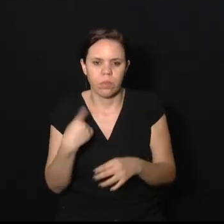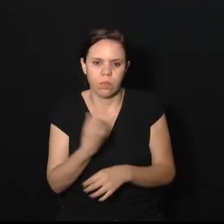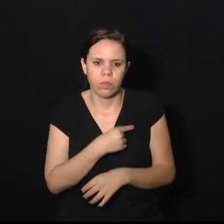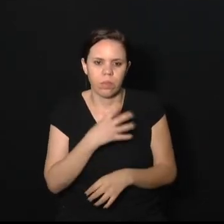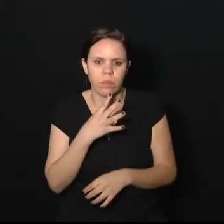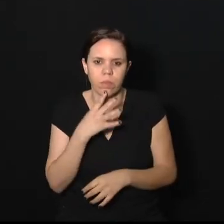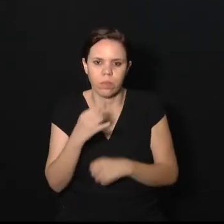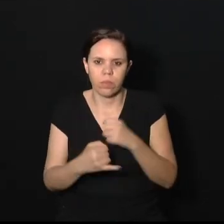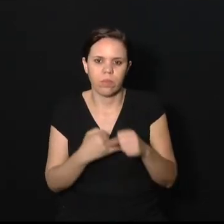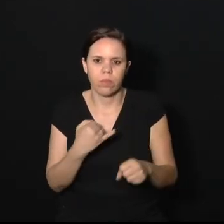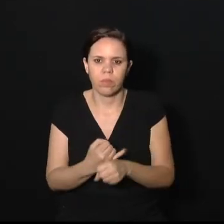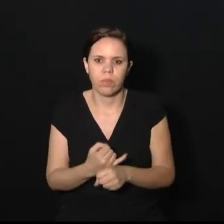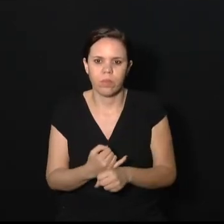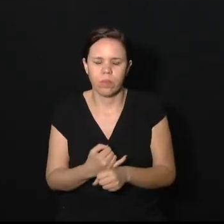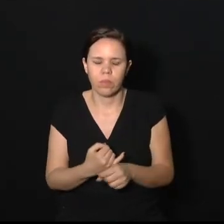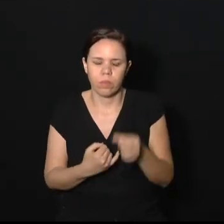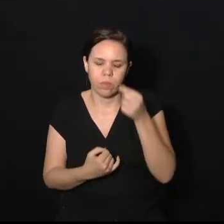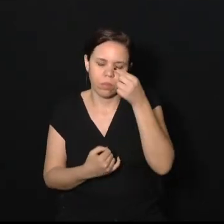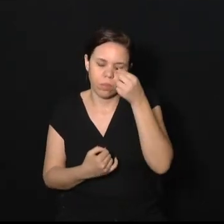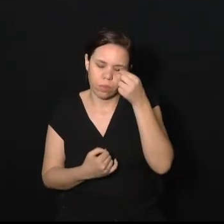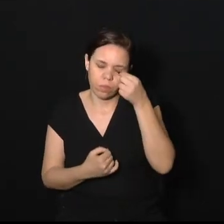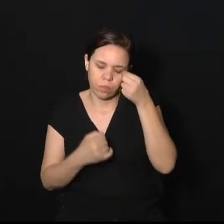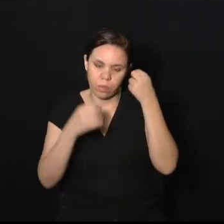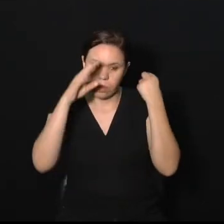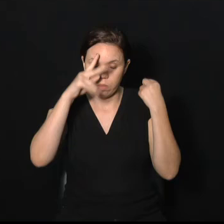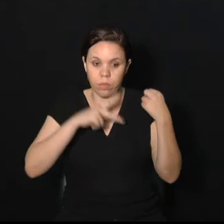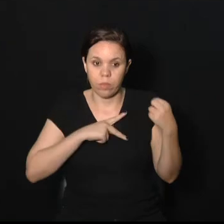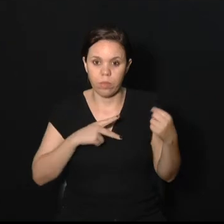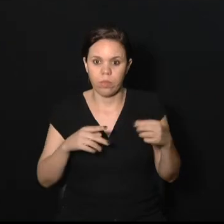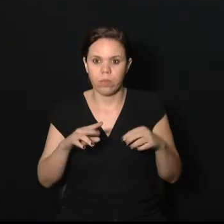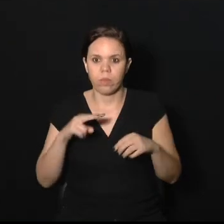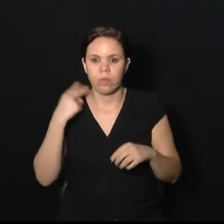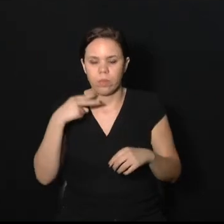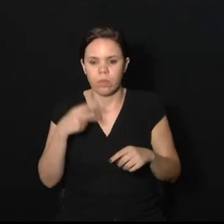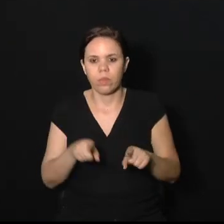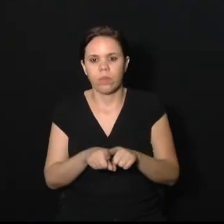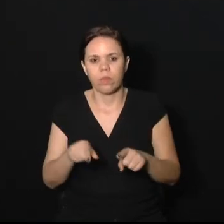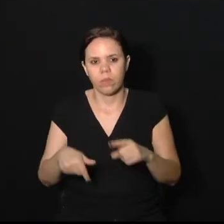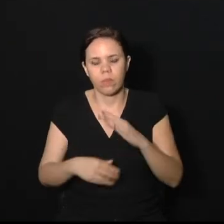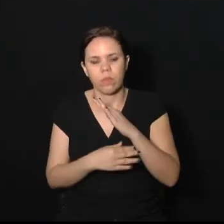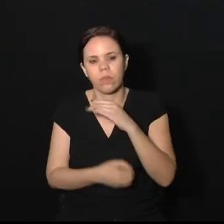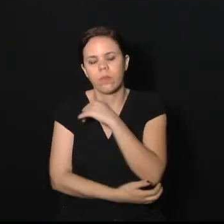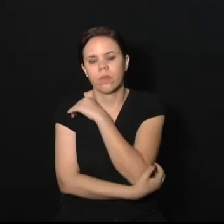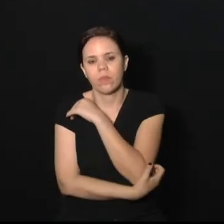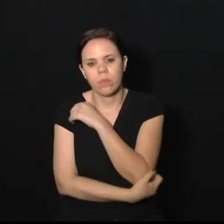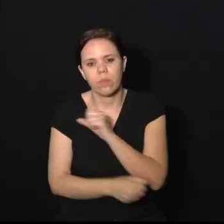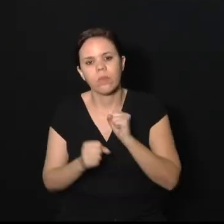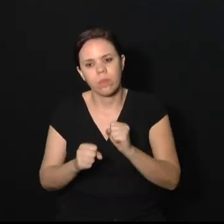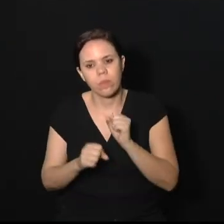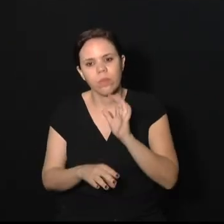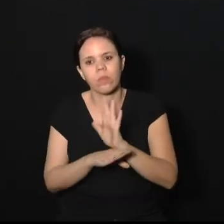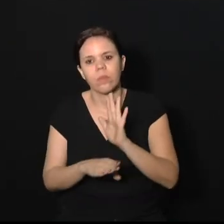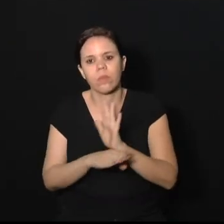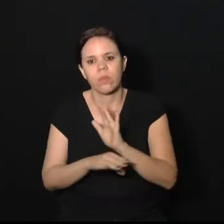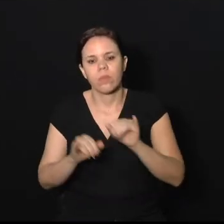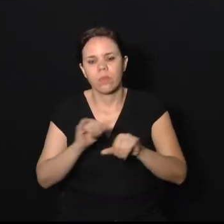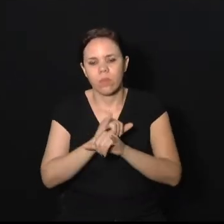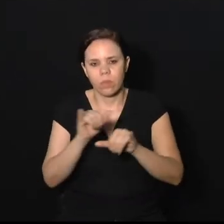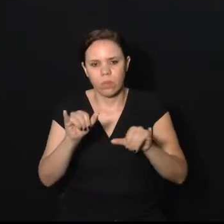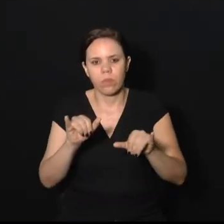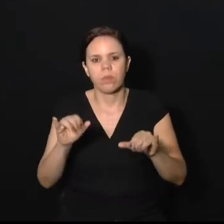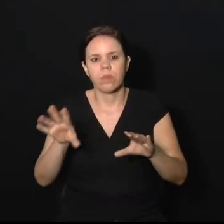também. Os próprios vereadores, né, daqui da Câmara podem também ajudar a difundir tanto